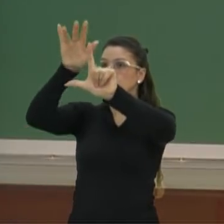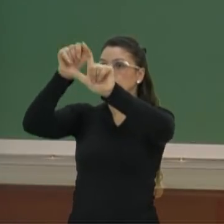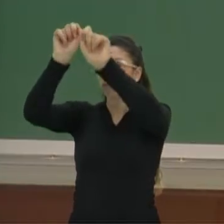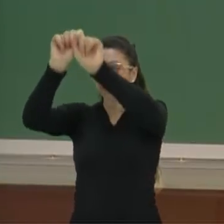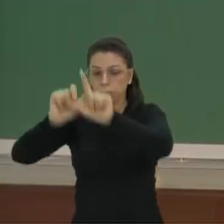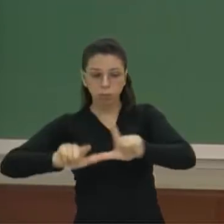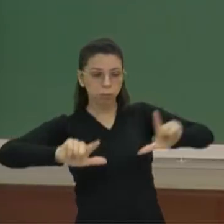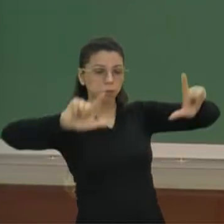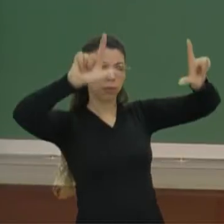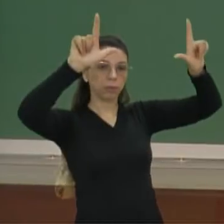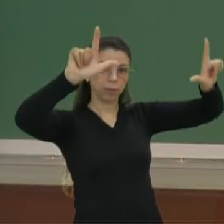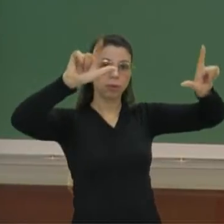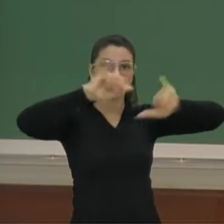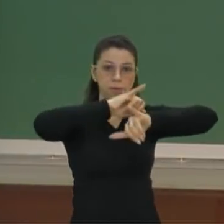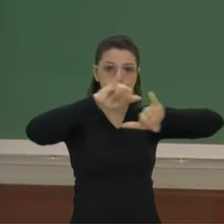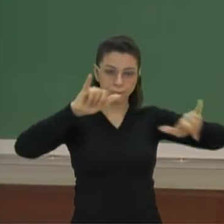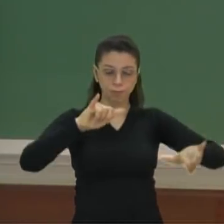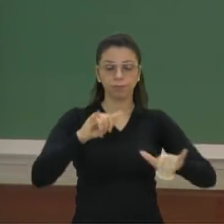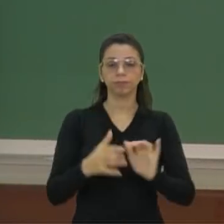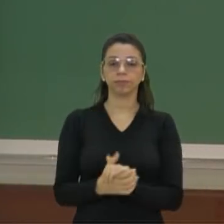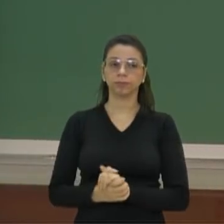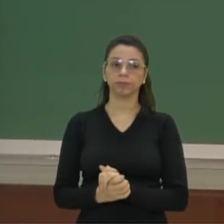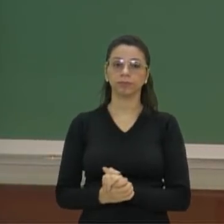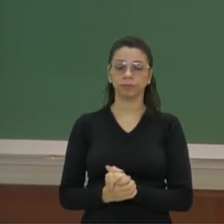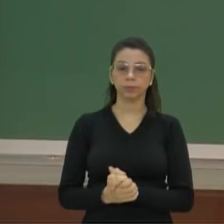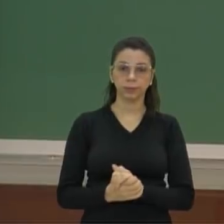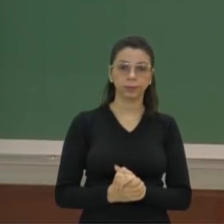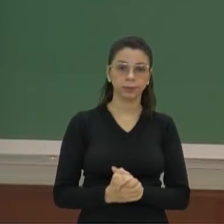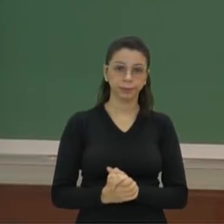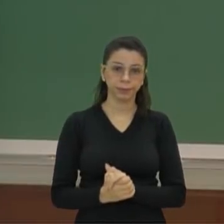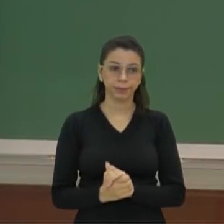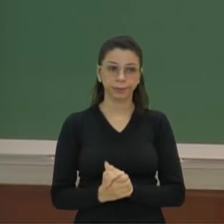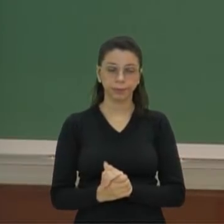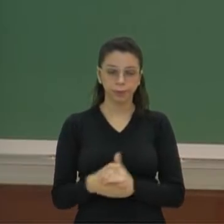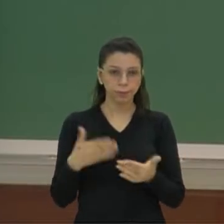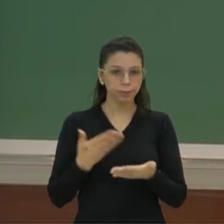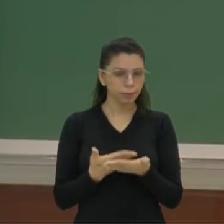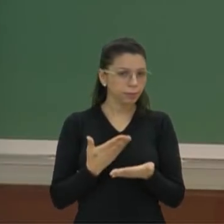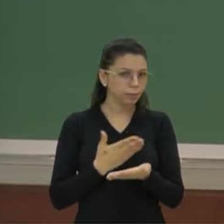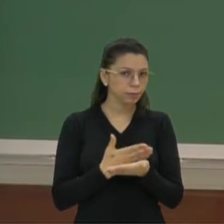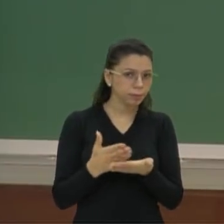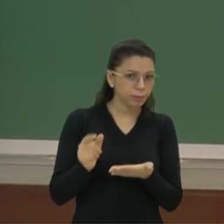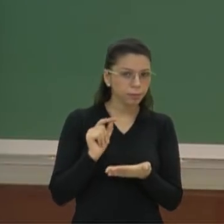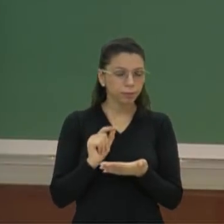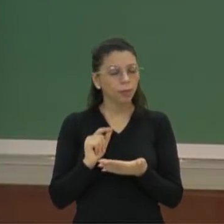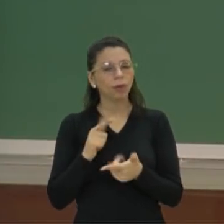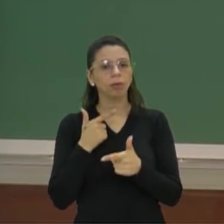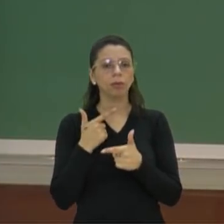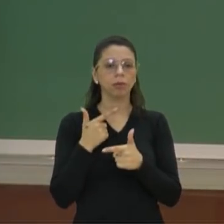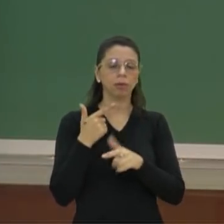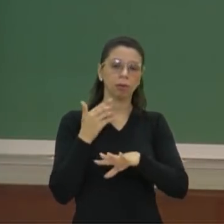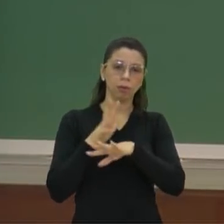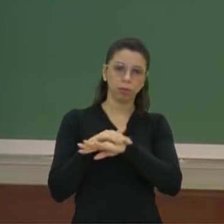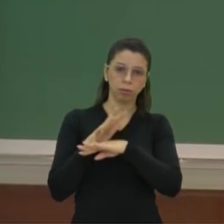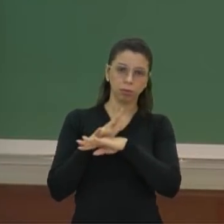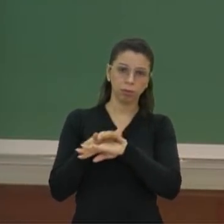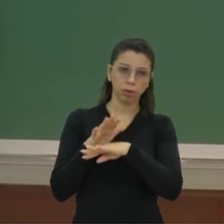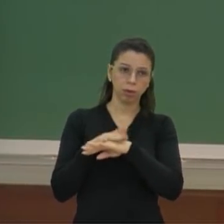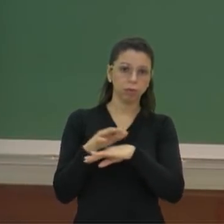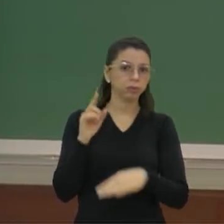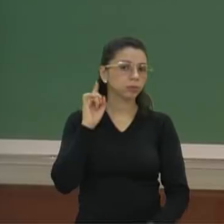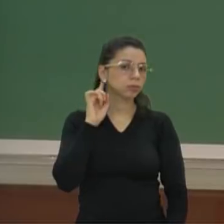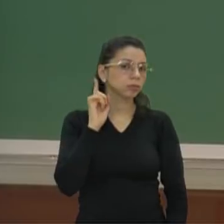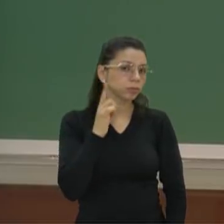na íntegra. Então vamos para a nossa aula? Então, se a gente está falando de problemas de audição, a gente já conhece todas